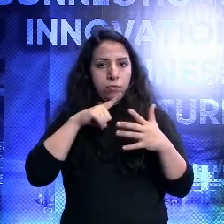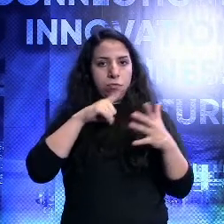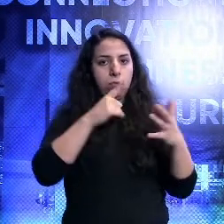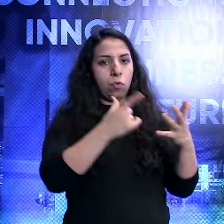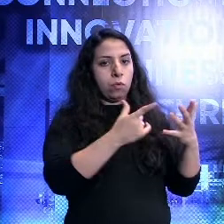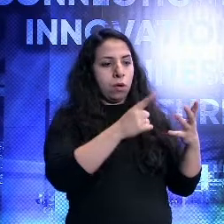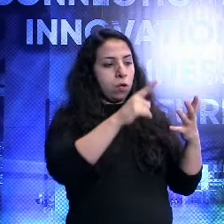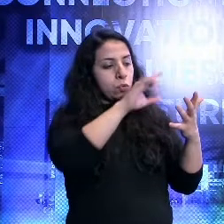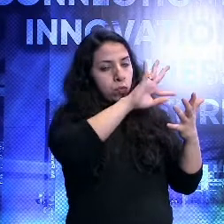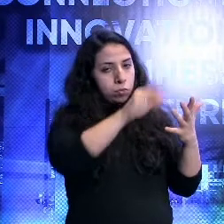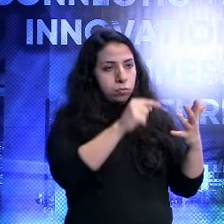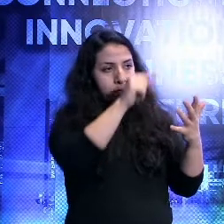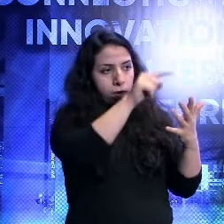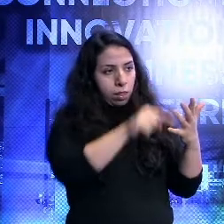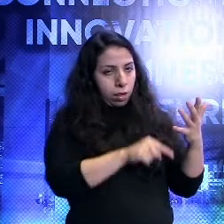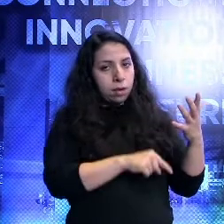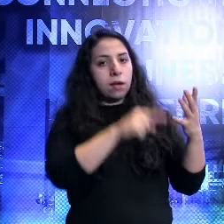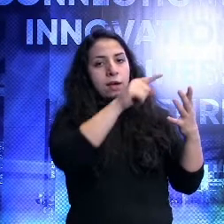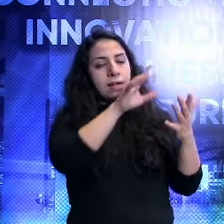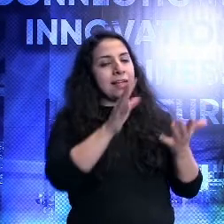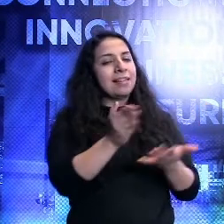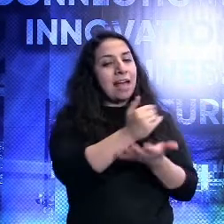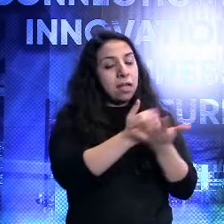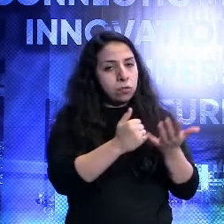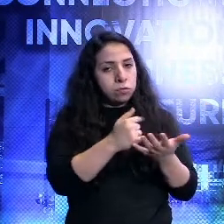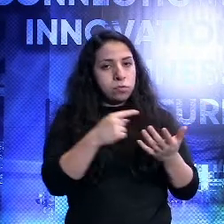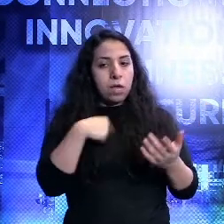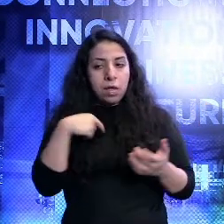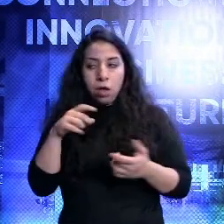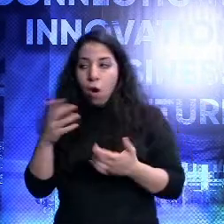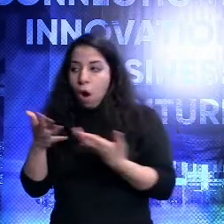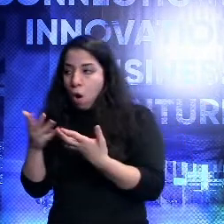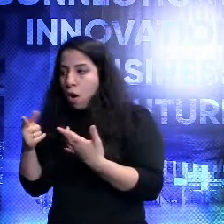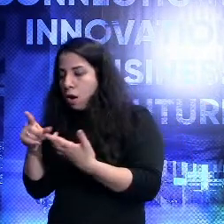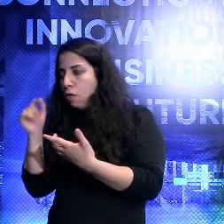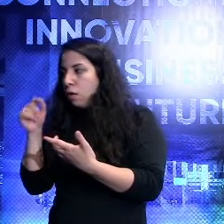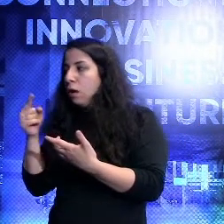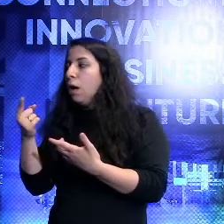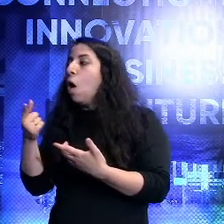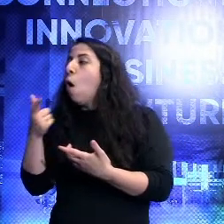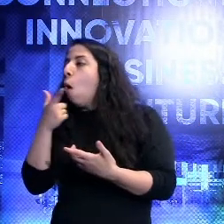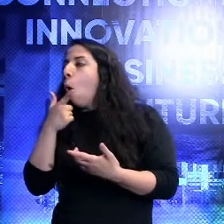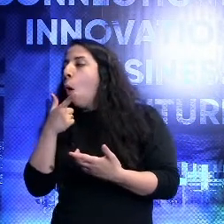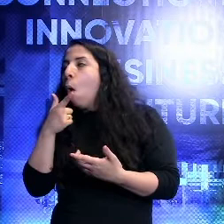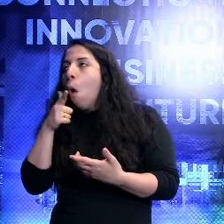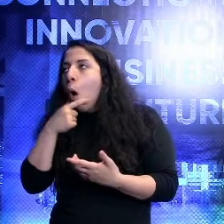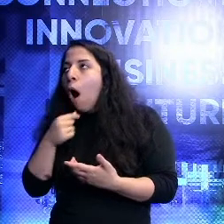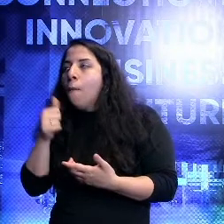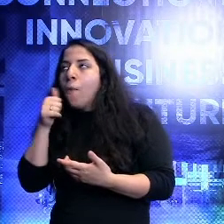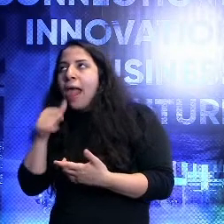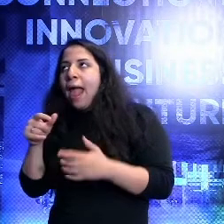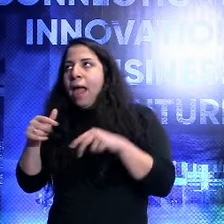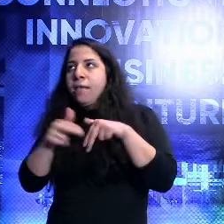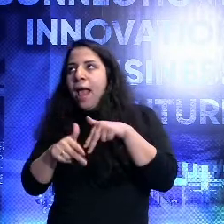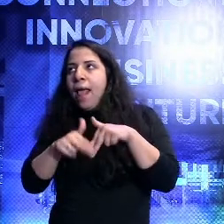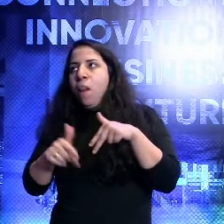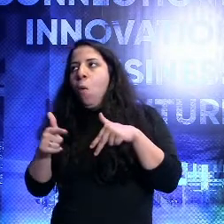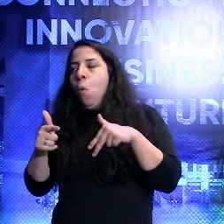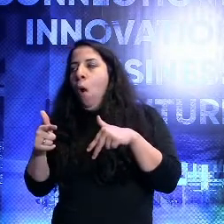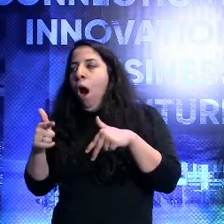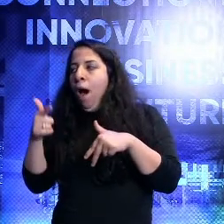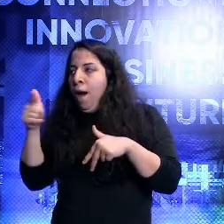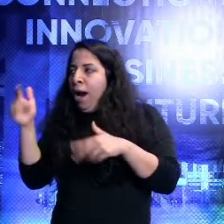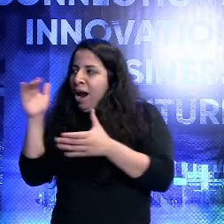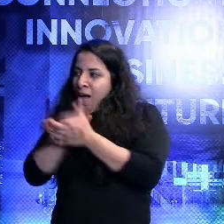nome, a idade, gênero, foto, estado civil, se a persona tem filhos ou não. Formação, renda, localização e área de atuação são os